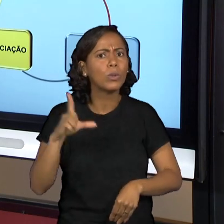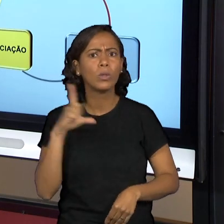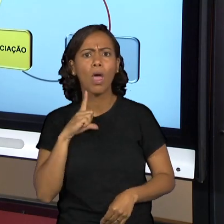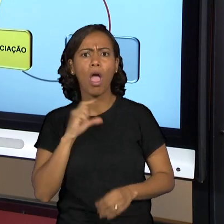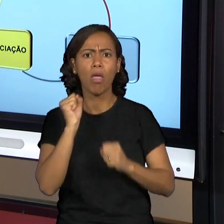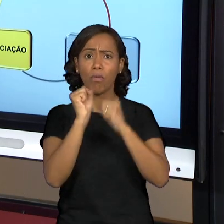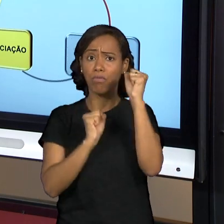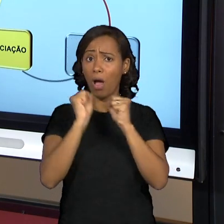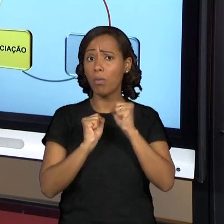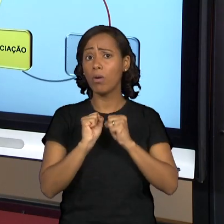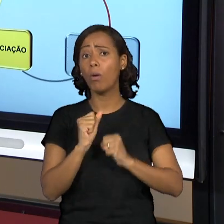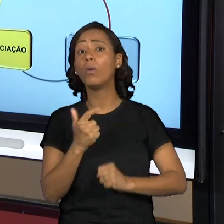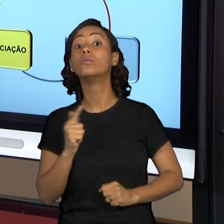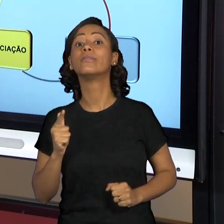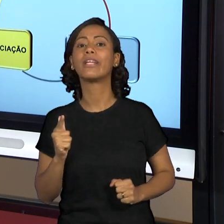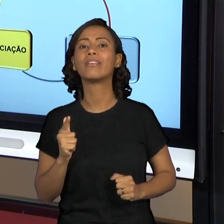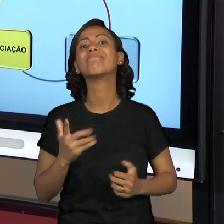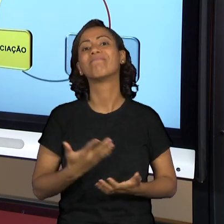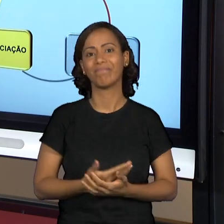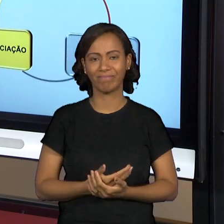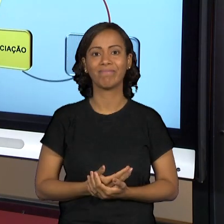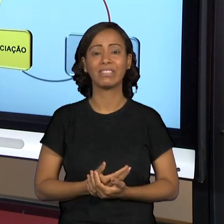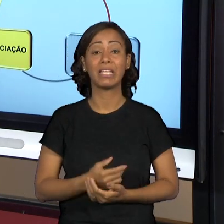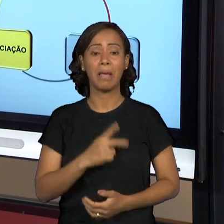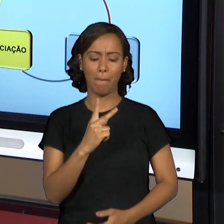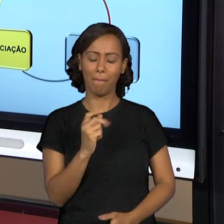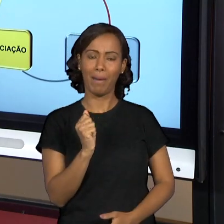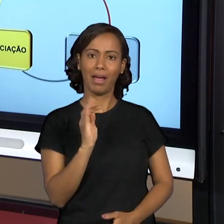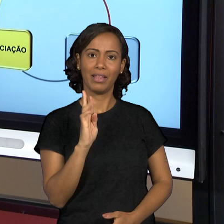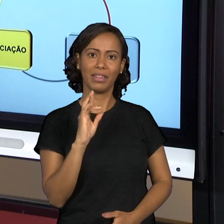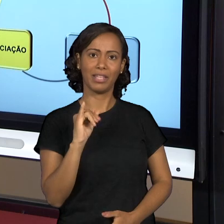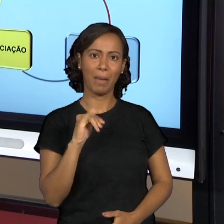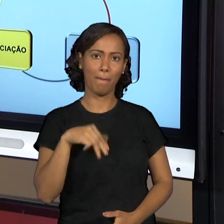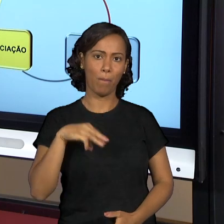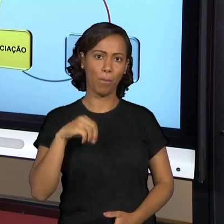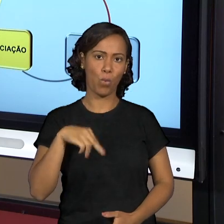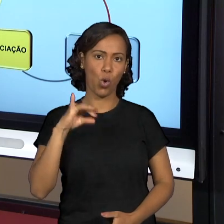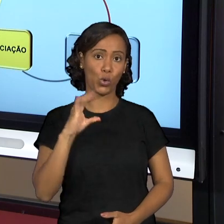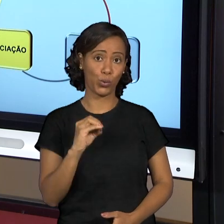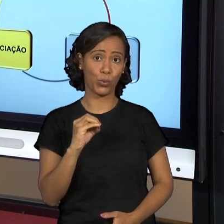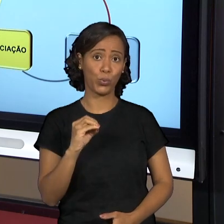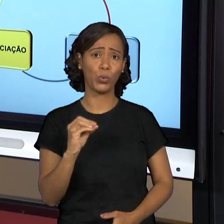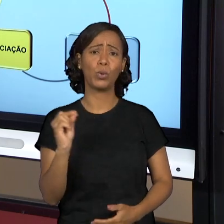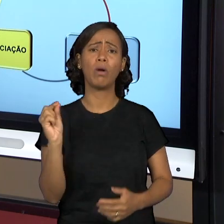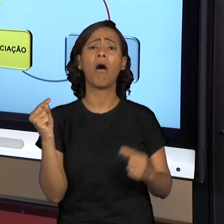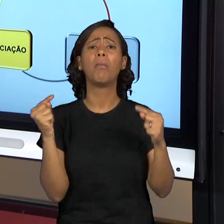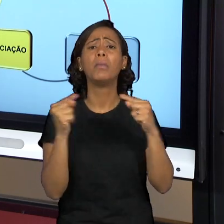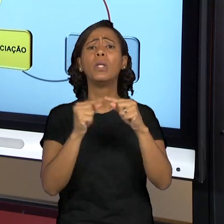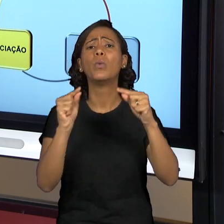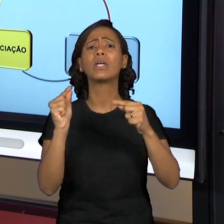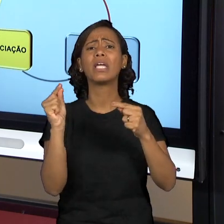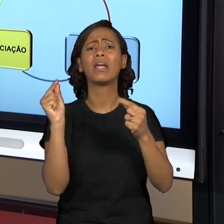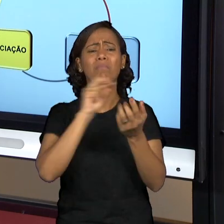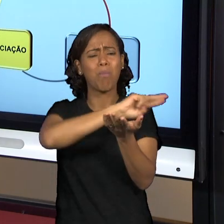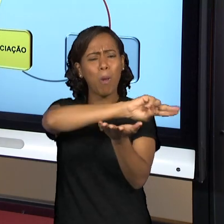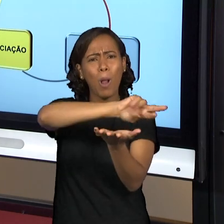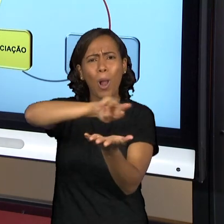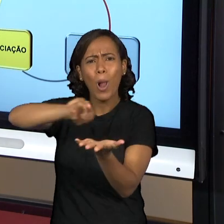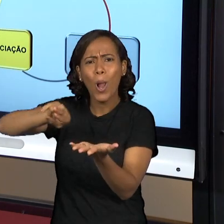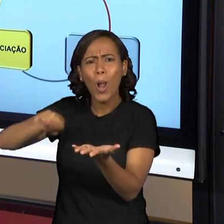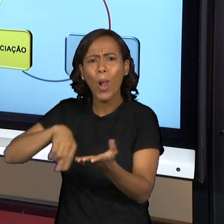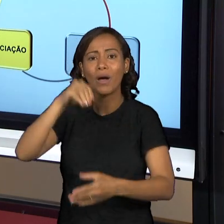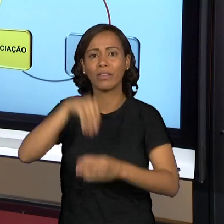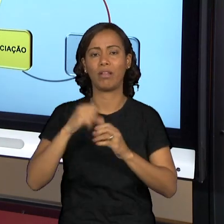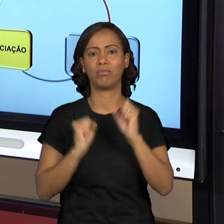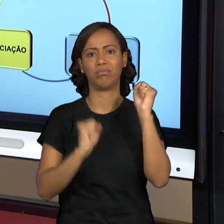da empresa. Então, quando eu penso em patrimônio, eu estou falando de todos os recursos necessários para o desenvolvimento das atividades do